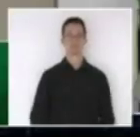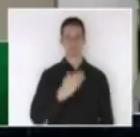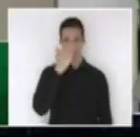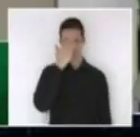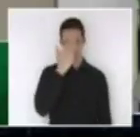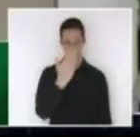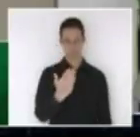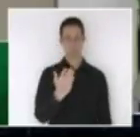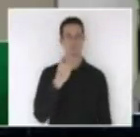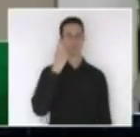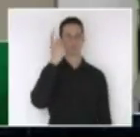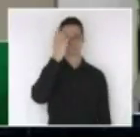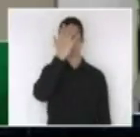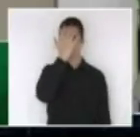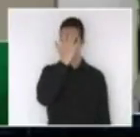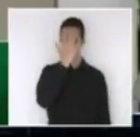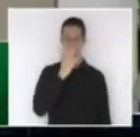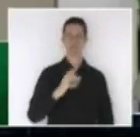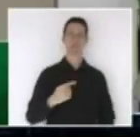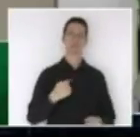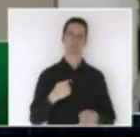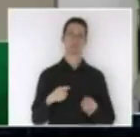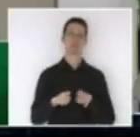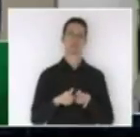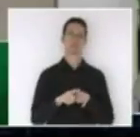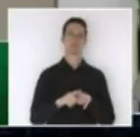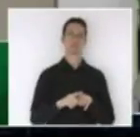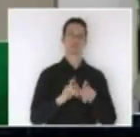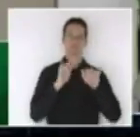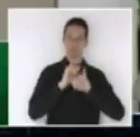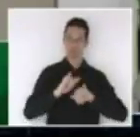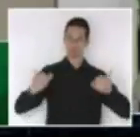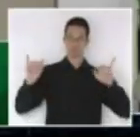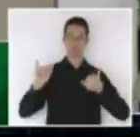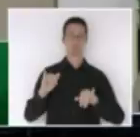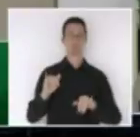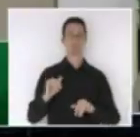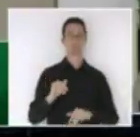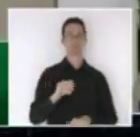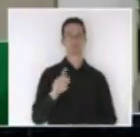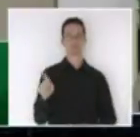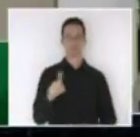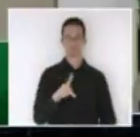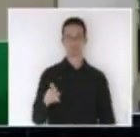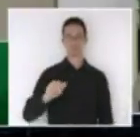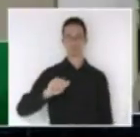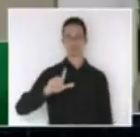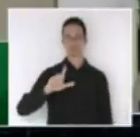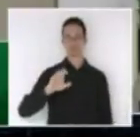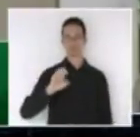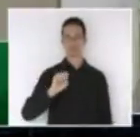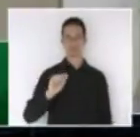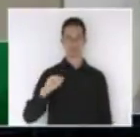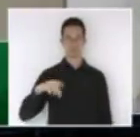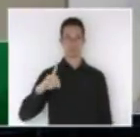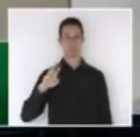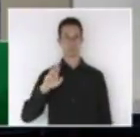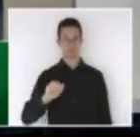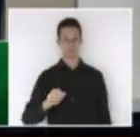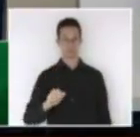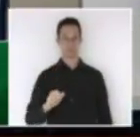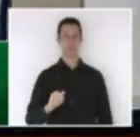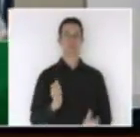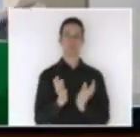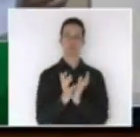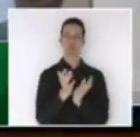Eu já iria também fazer aqui o registro, em nome da professora Alessandra de Souza. Seja bem-vindo a esse Parlamento. Também gostaria de